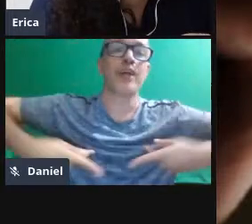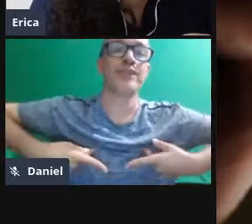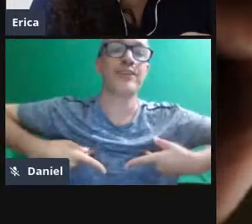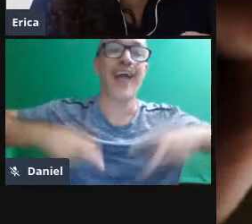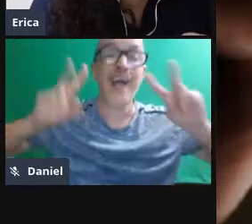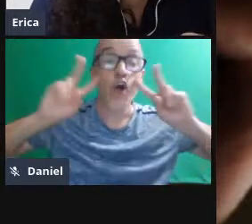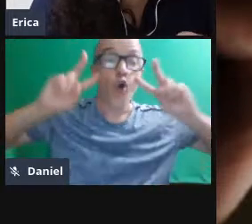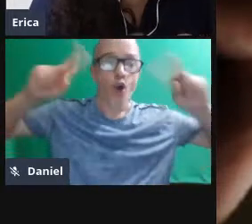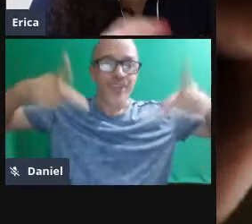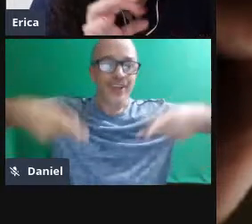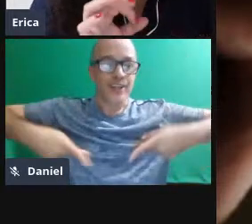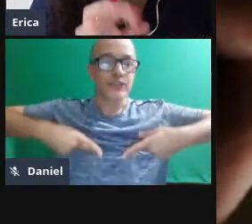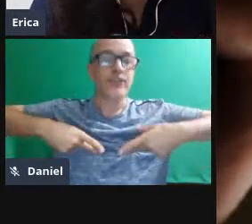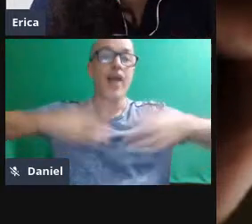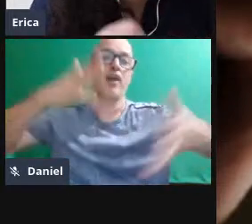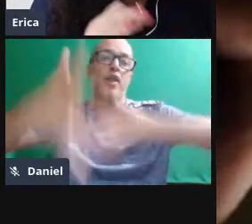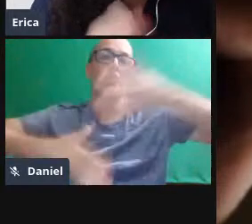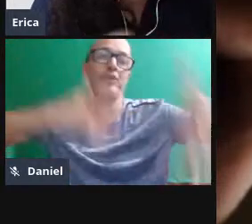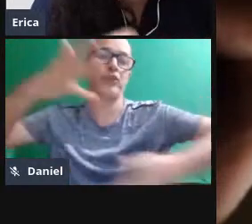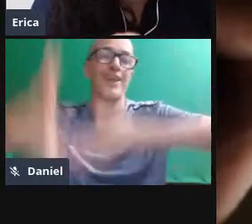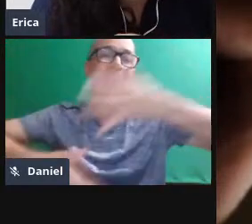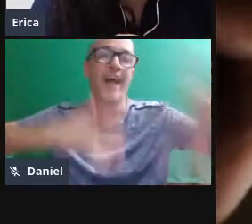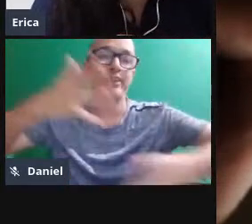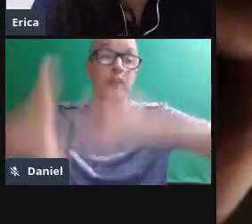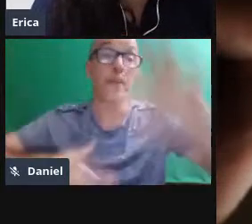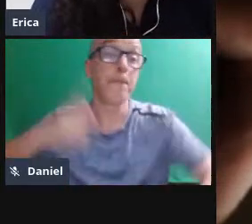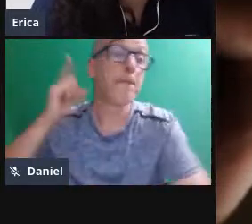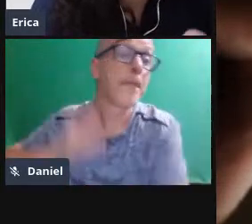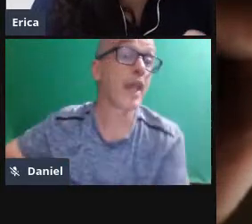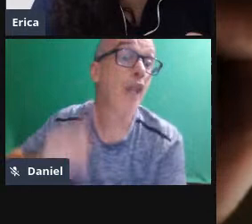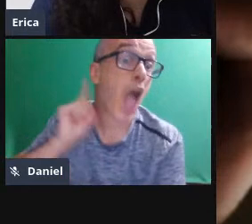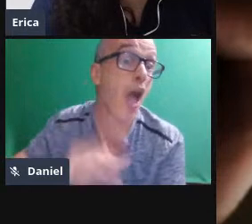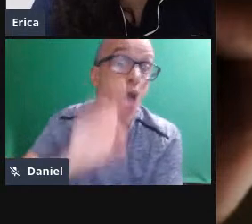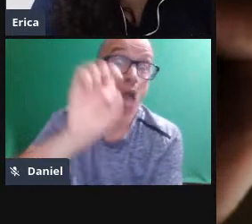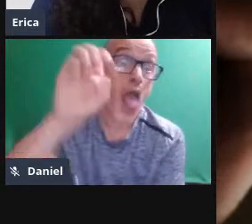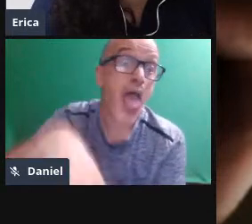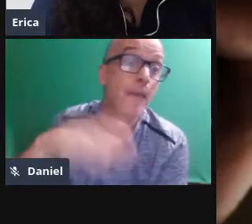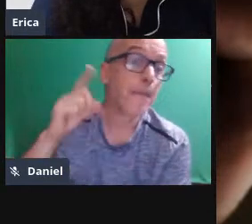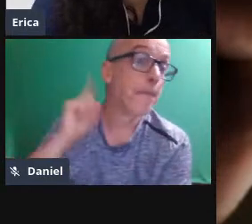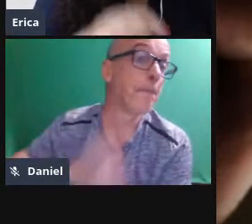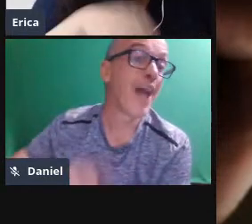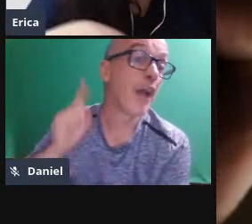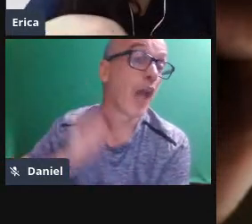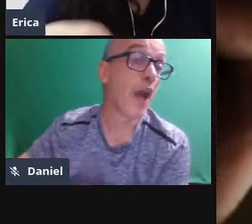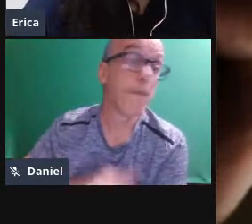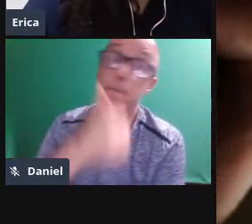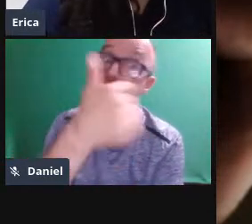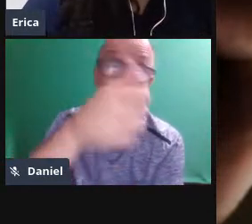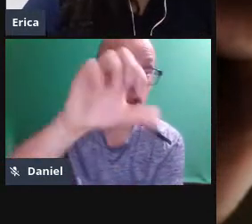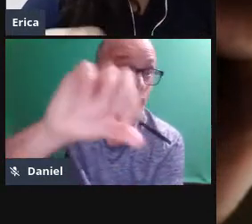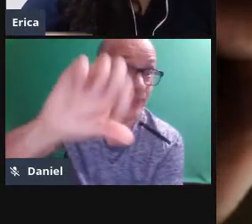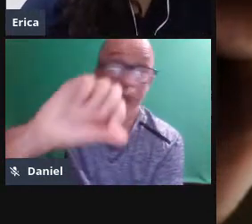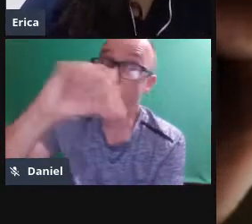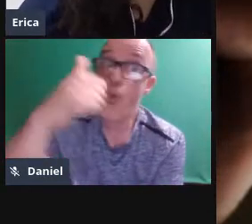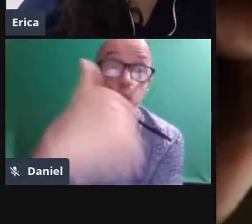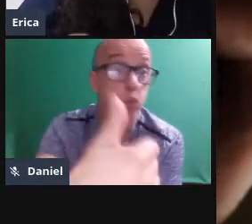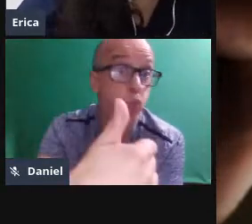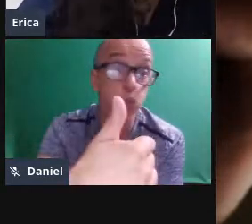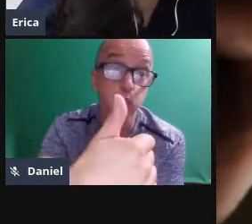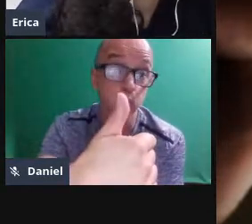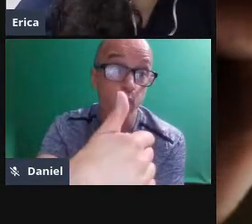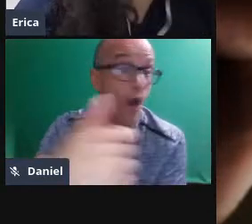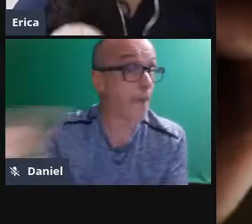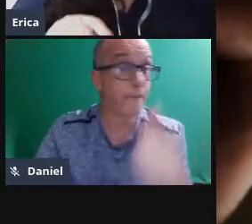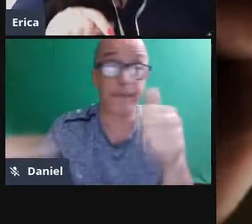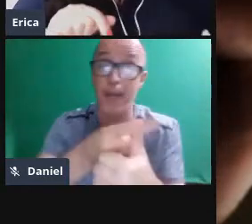de 1991. Ela fala do reconhecimento da língua de sinais. Minas Gerais. Em Minas,